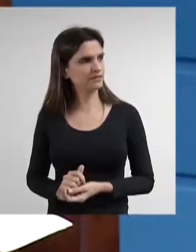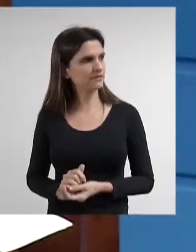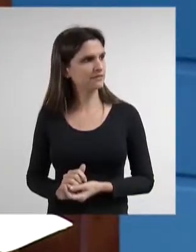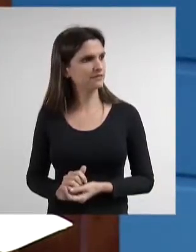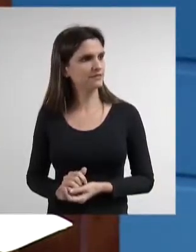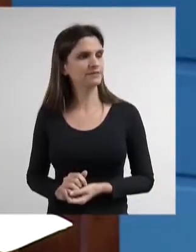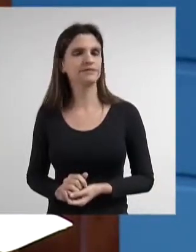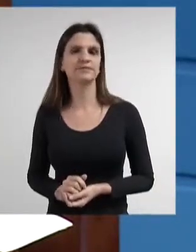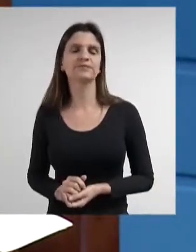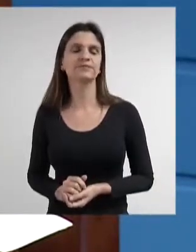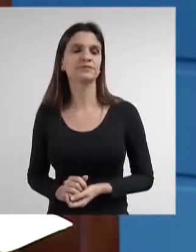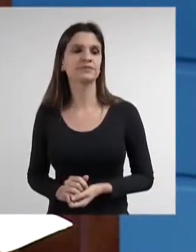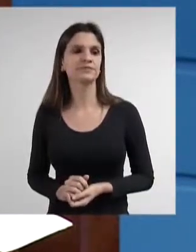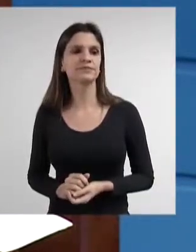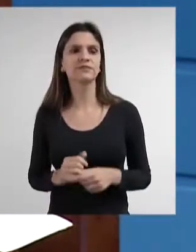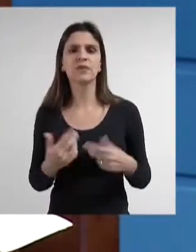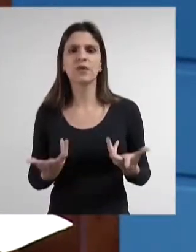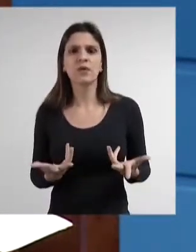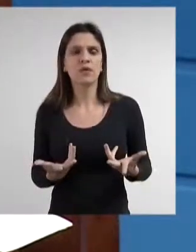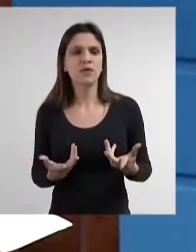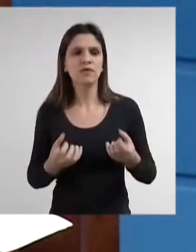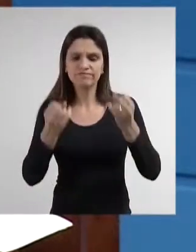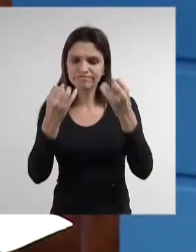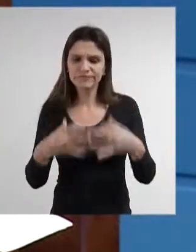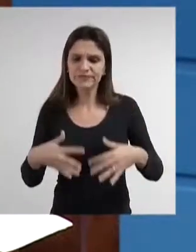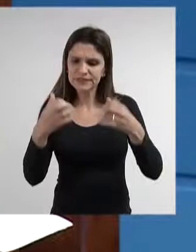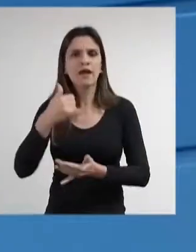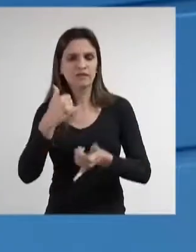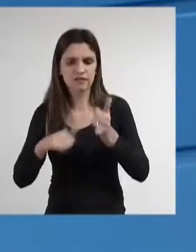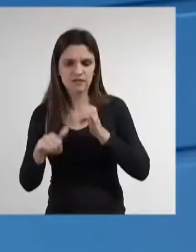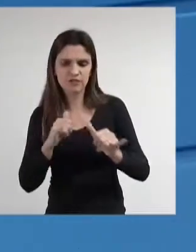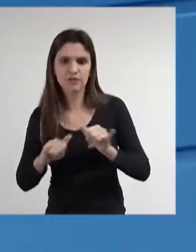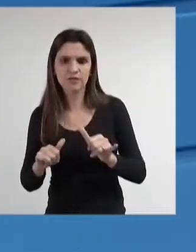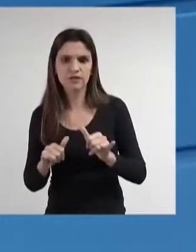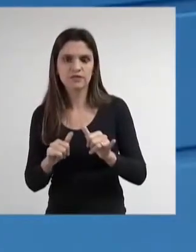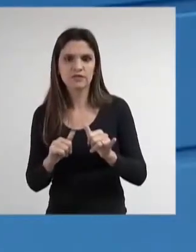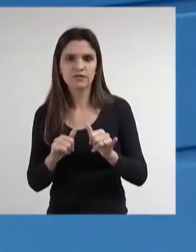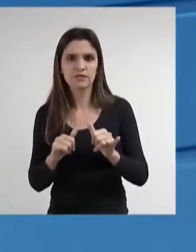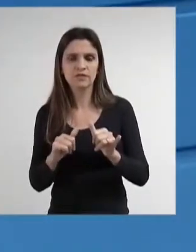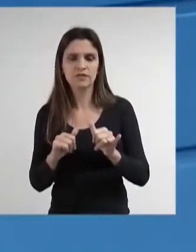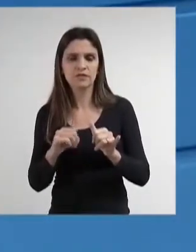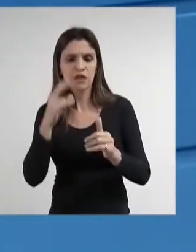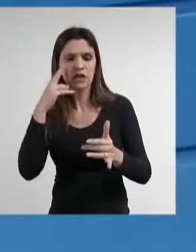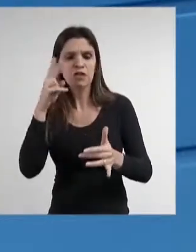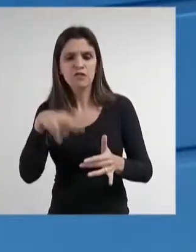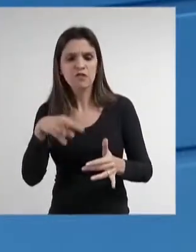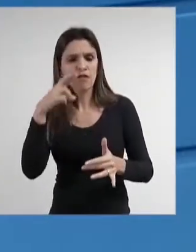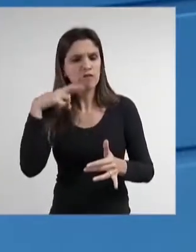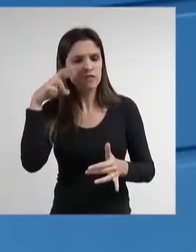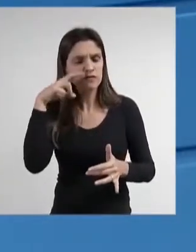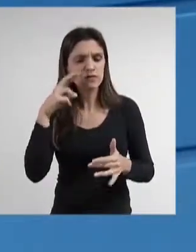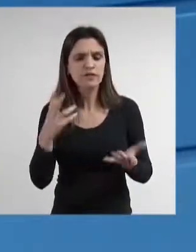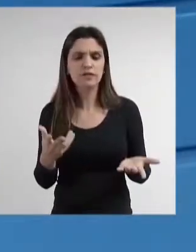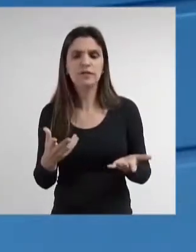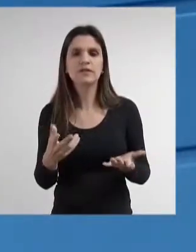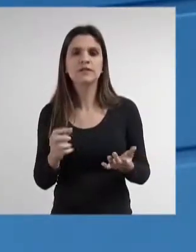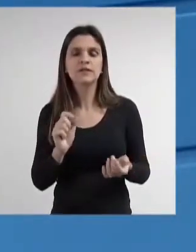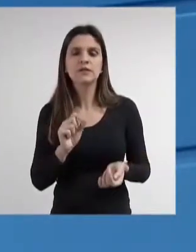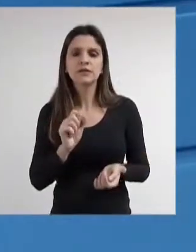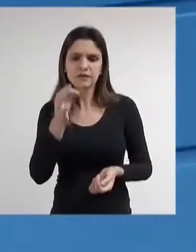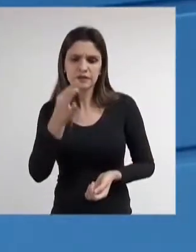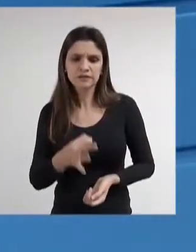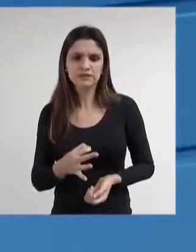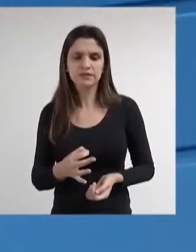ou essa história não está sendo bem contada. Na verdade, o sistema do Mato Grosso do Sul,